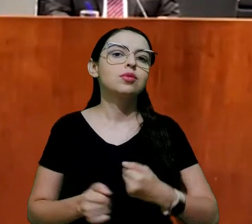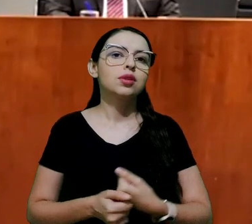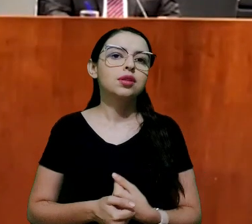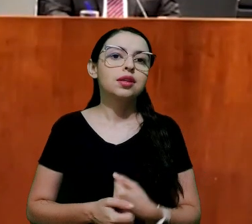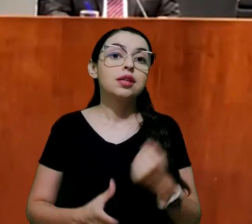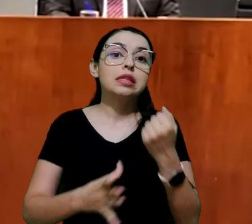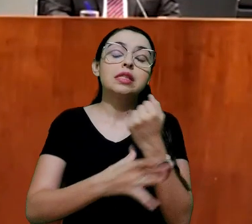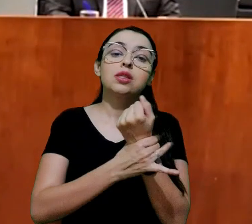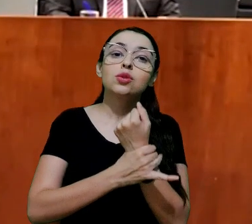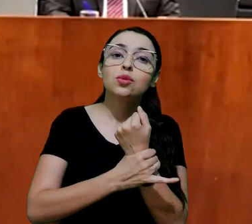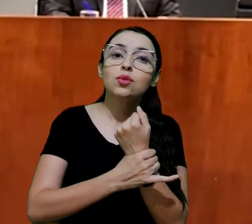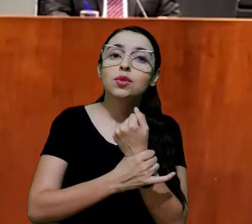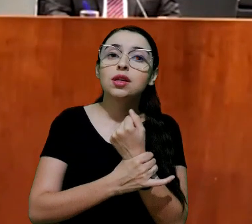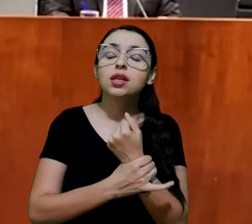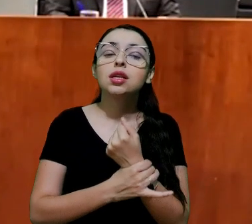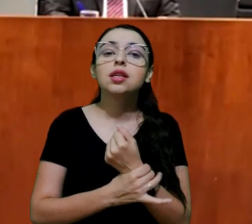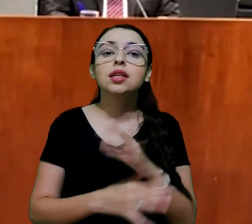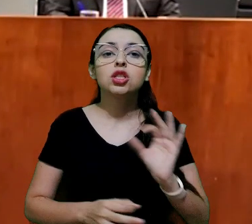relações jurídicas